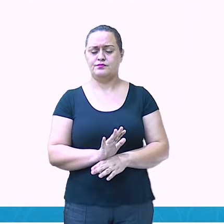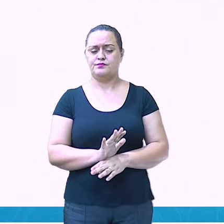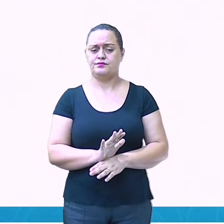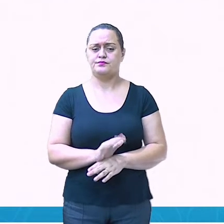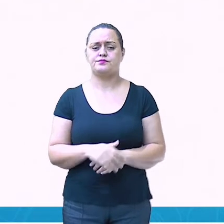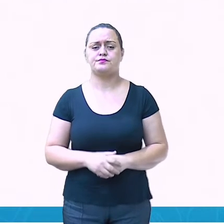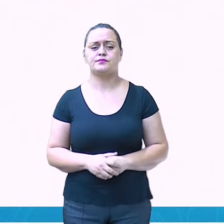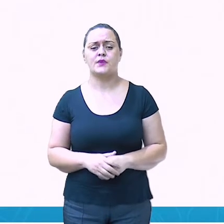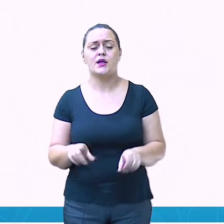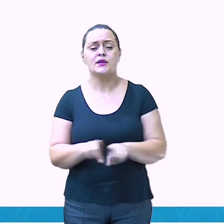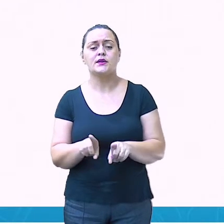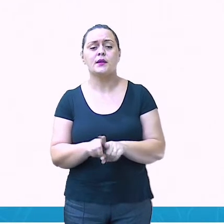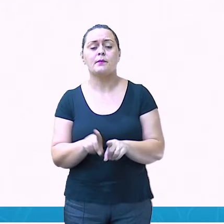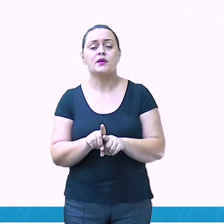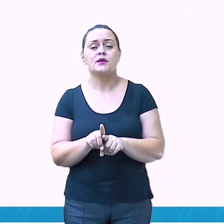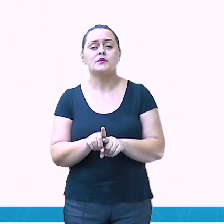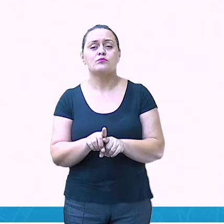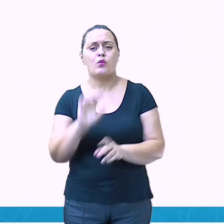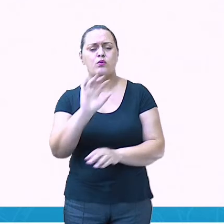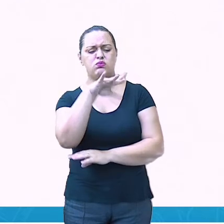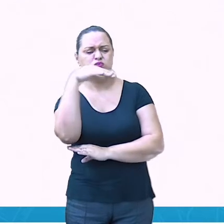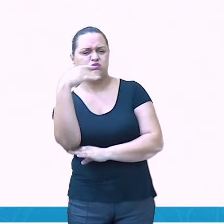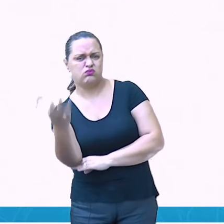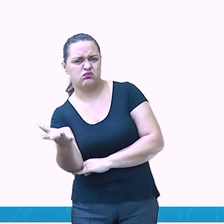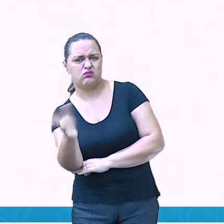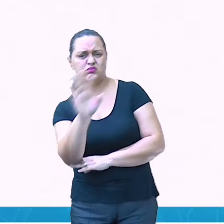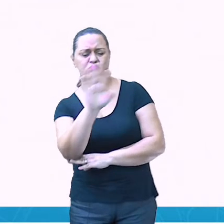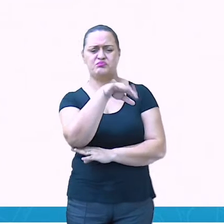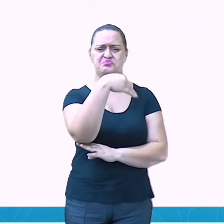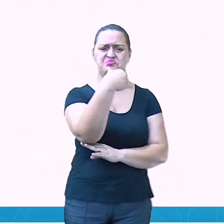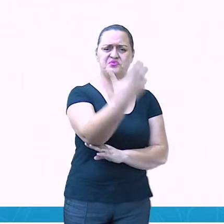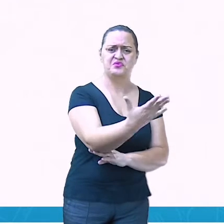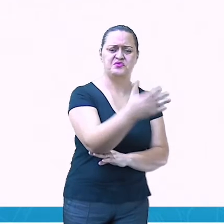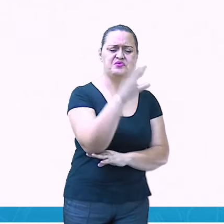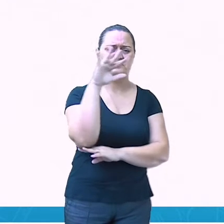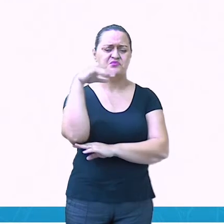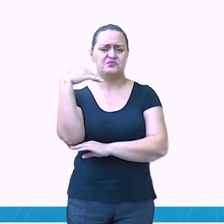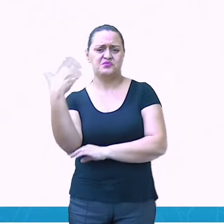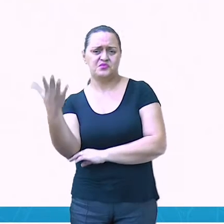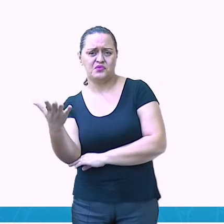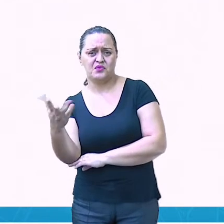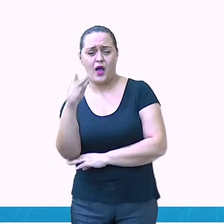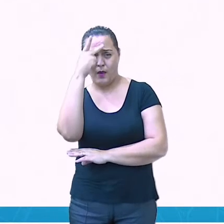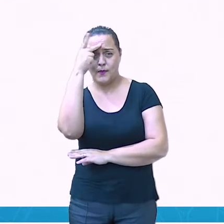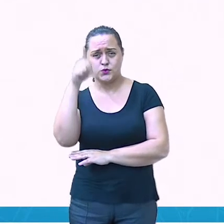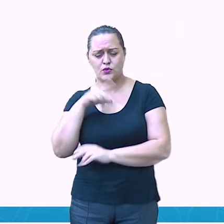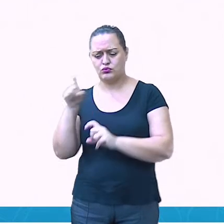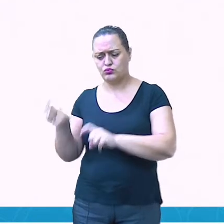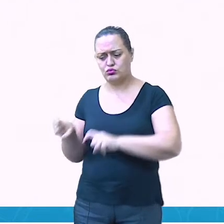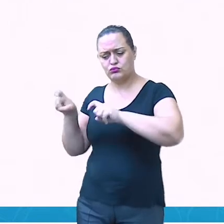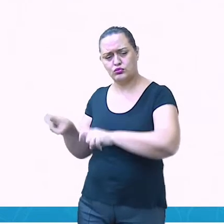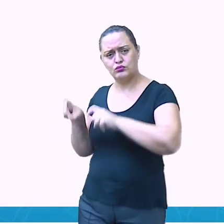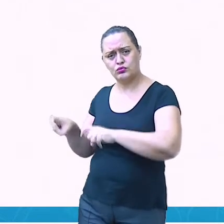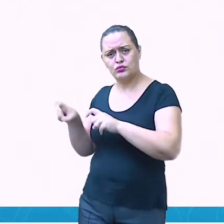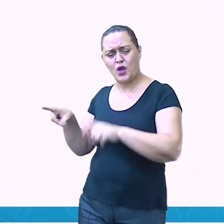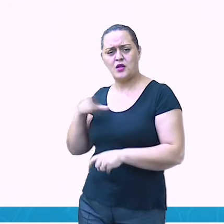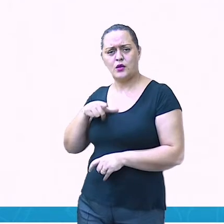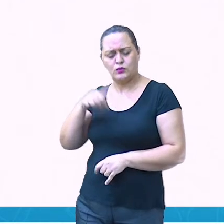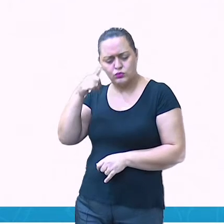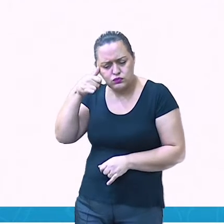propriedades rurais. Eu quero aumentar o meu rebanho. Então, aquela mata ali, ela não é